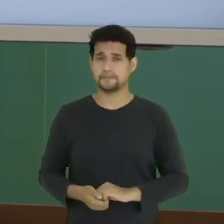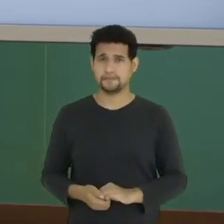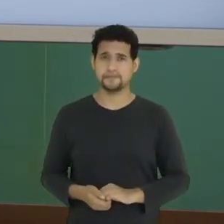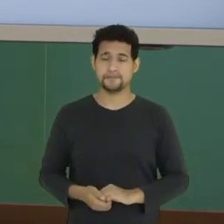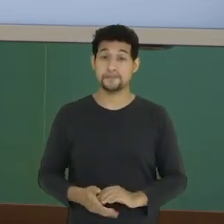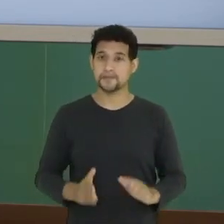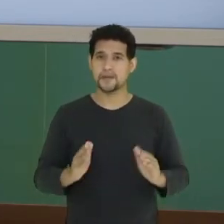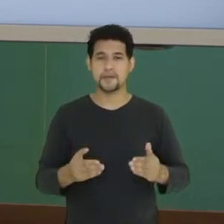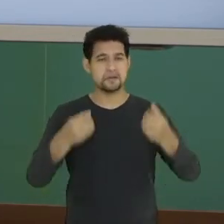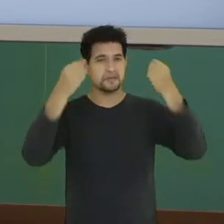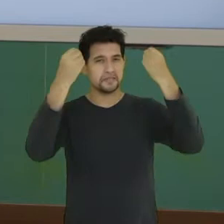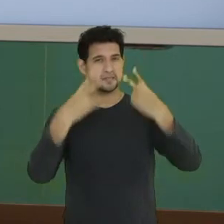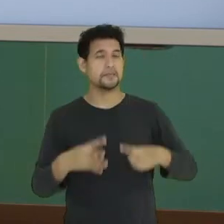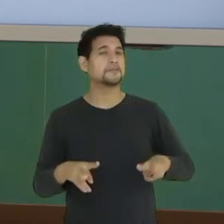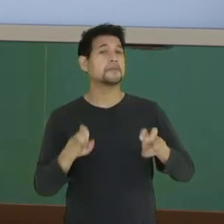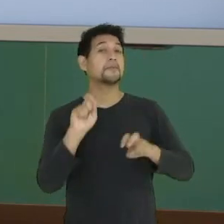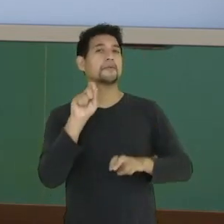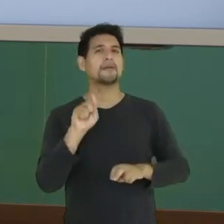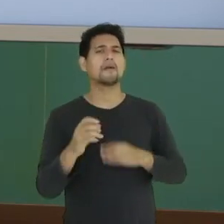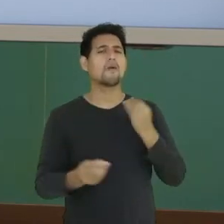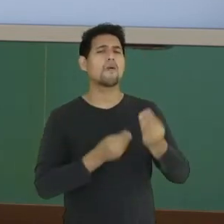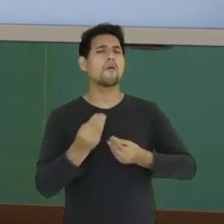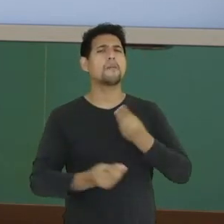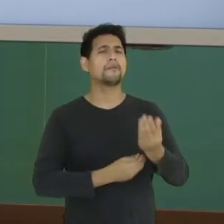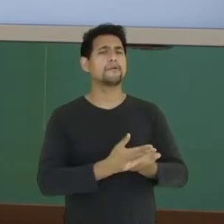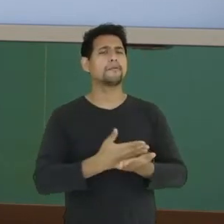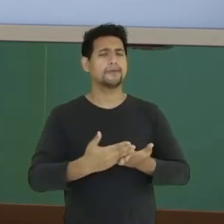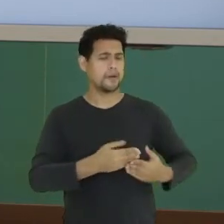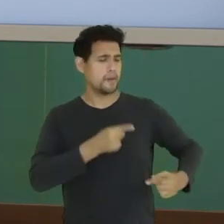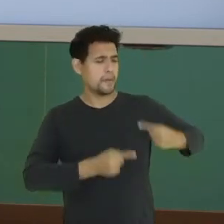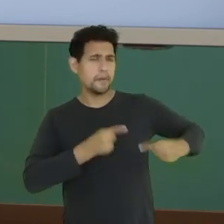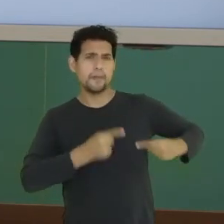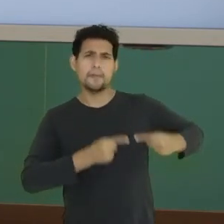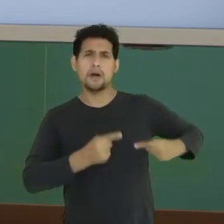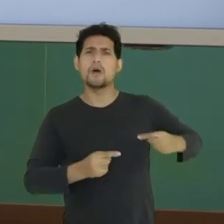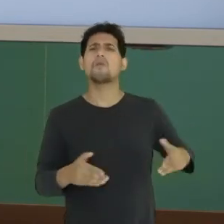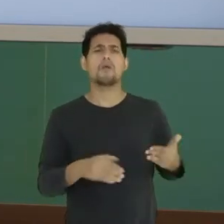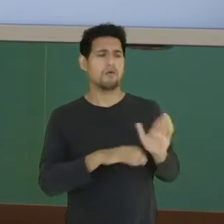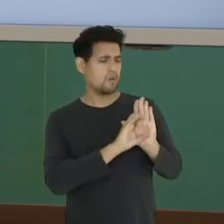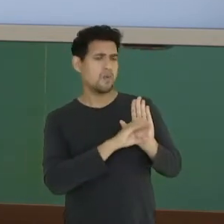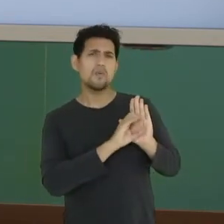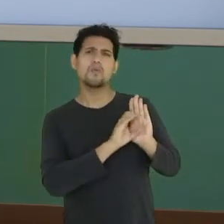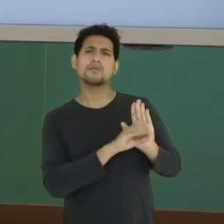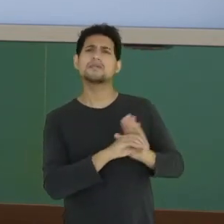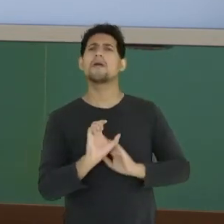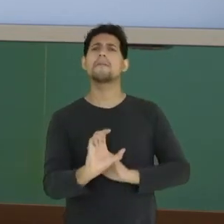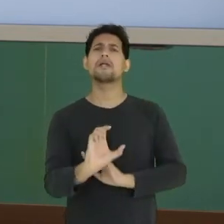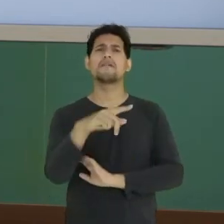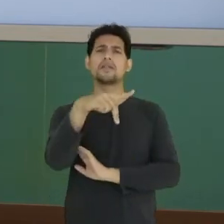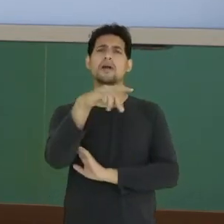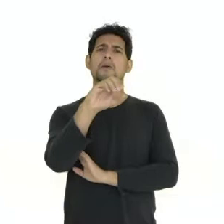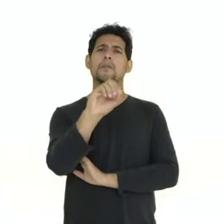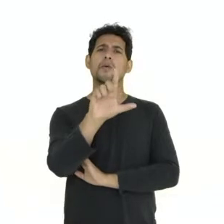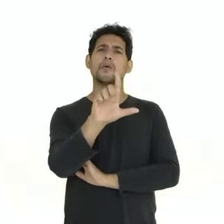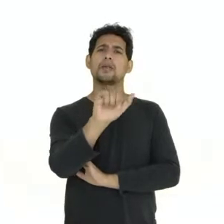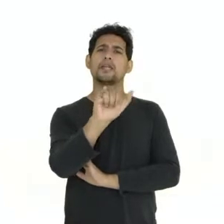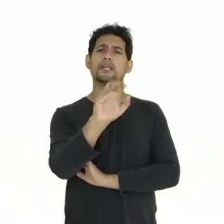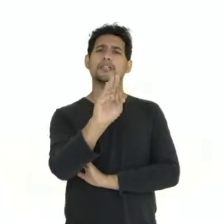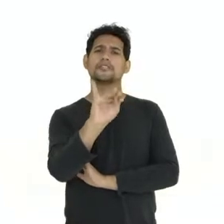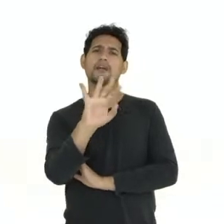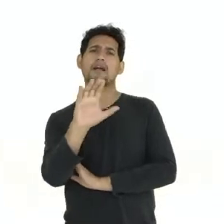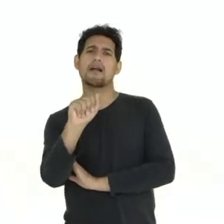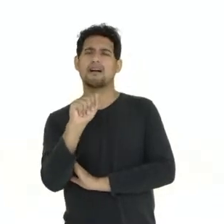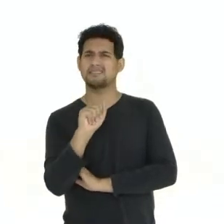vamos falar um pouquinho então sobre o surgimento da política ou do conceito de política, né? A palavra política vem